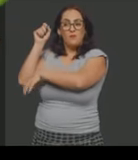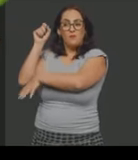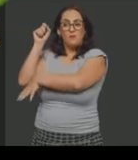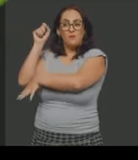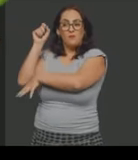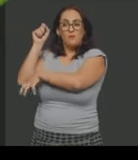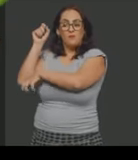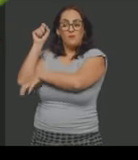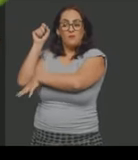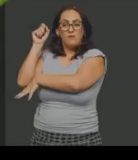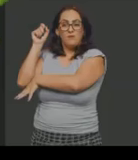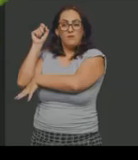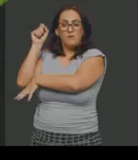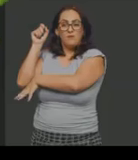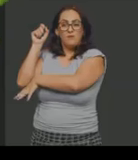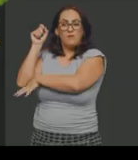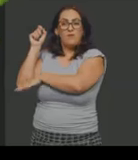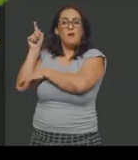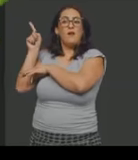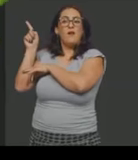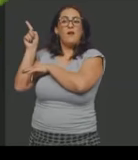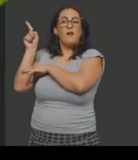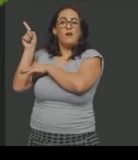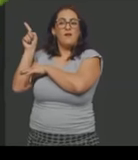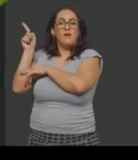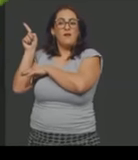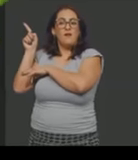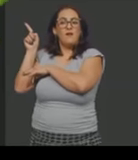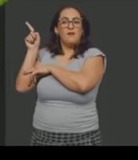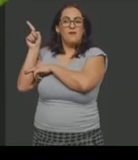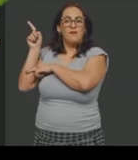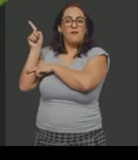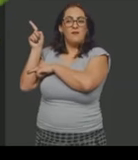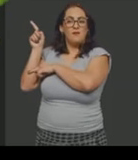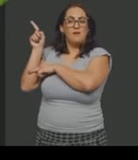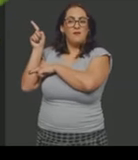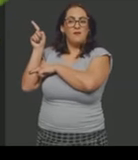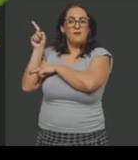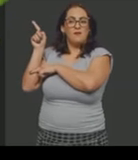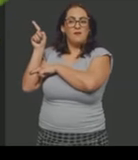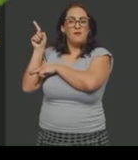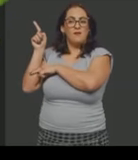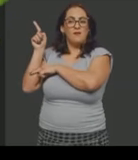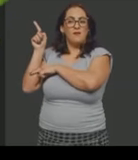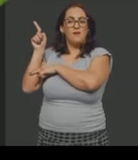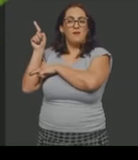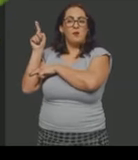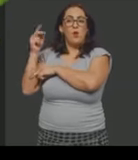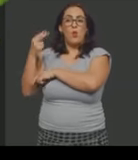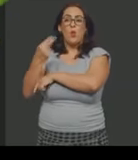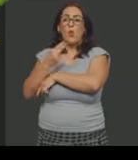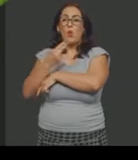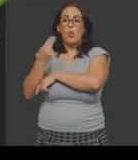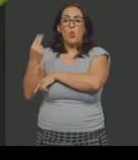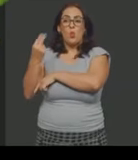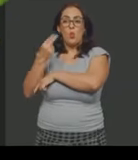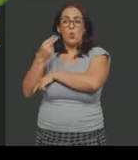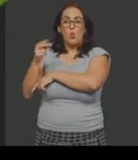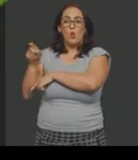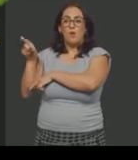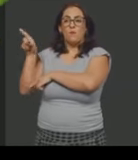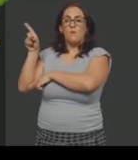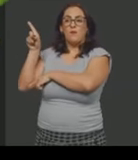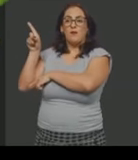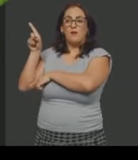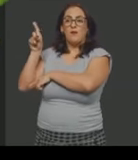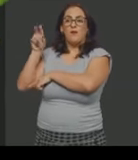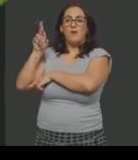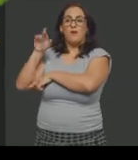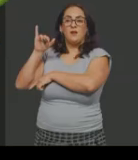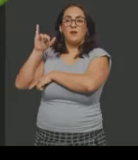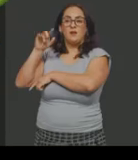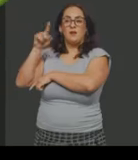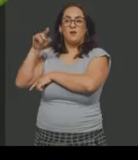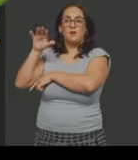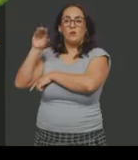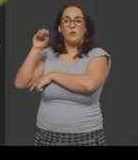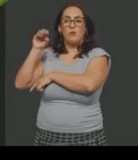Isso daqui é um caule que a gente chama do tipo rizoma.